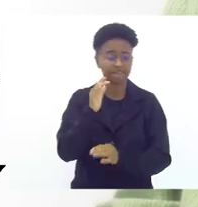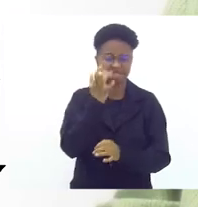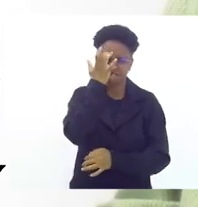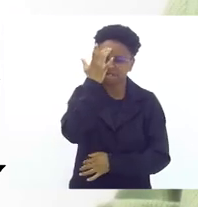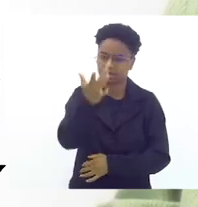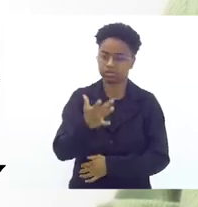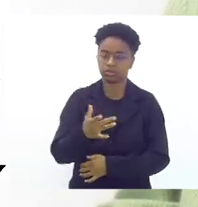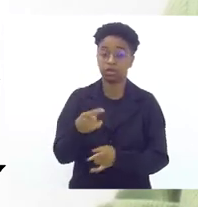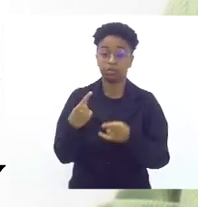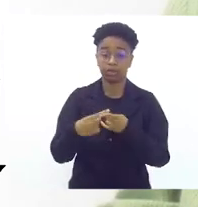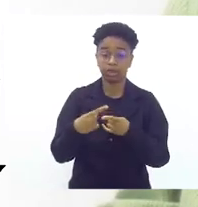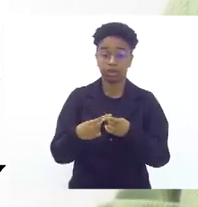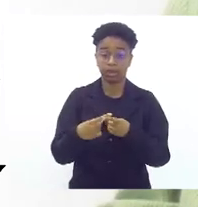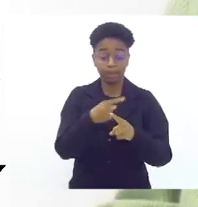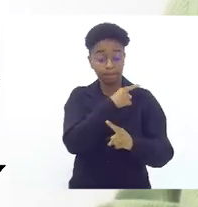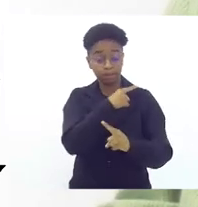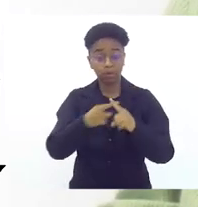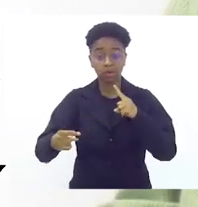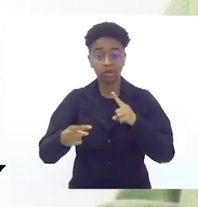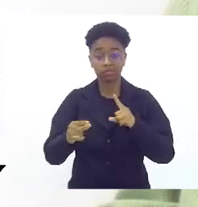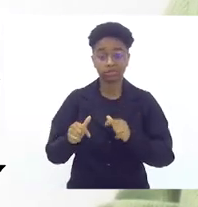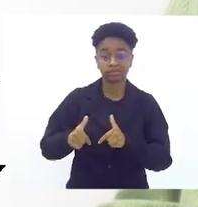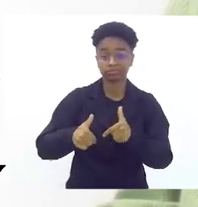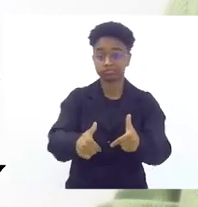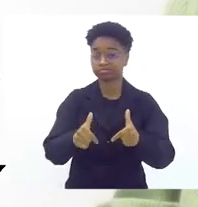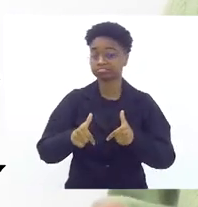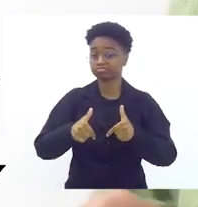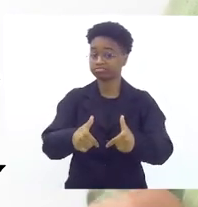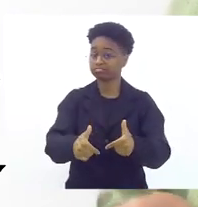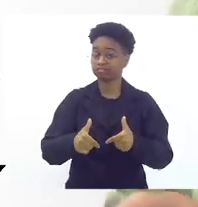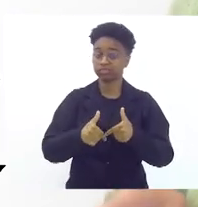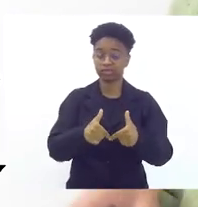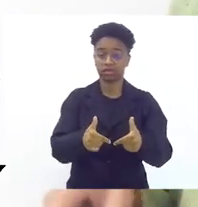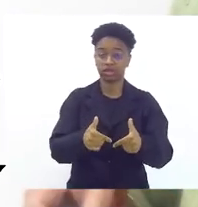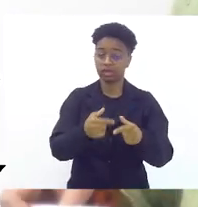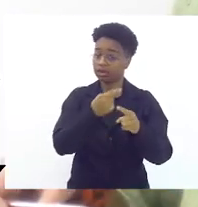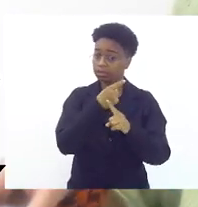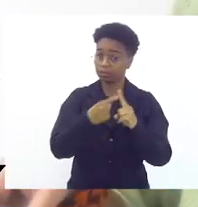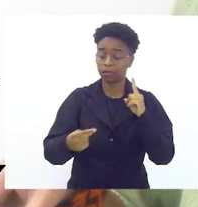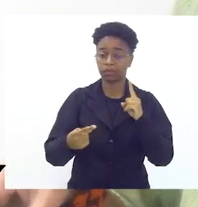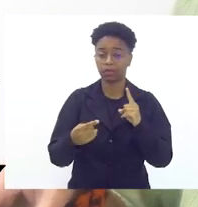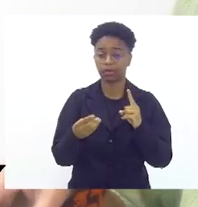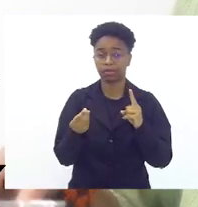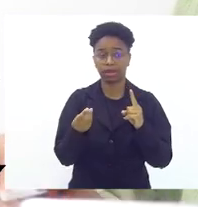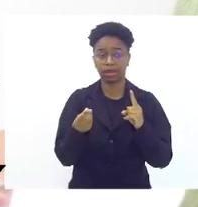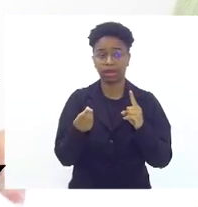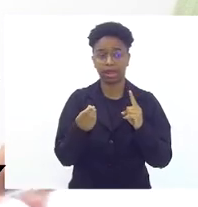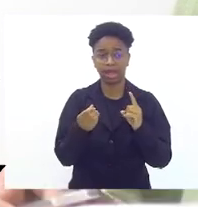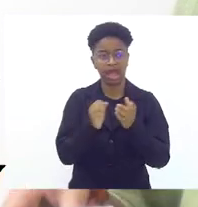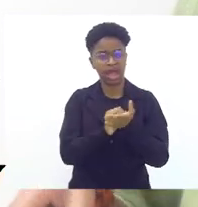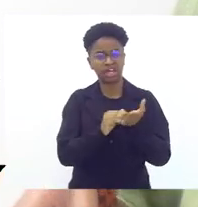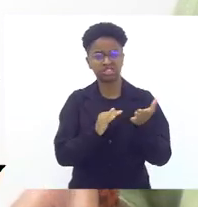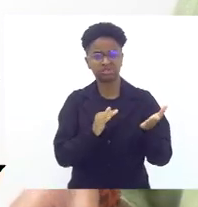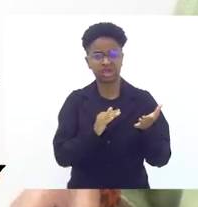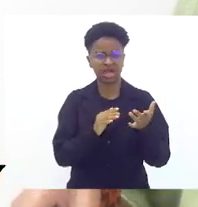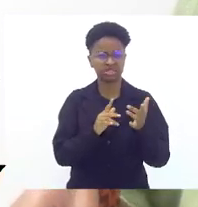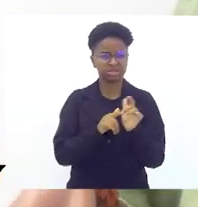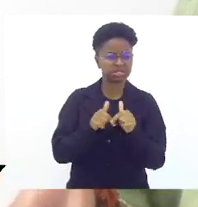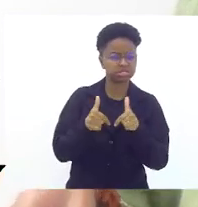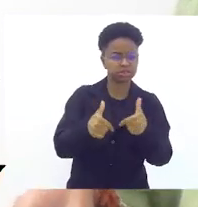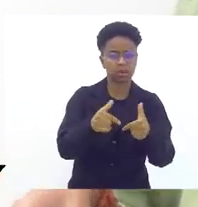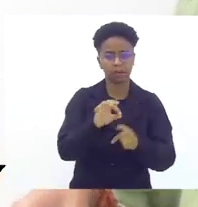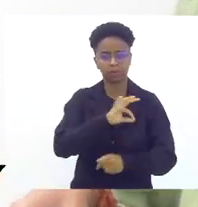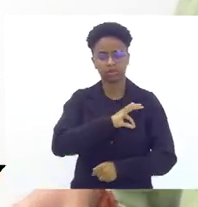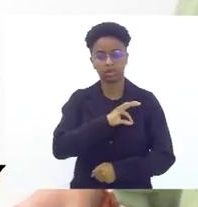Veda essa prática Veda esse tipo de atividade policial que